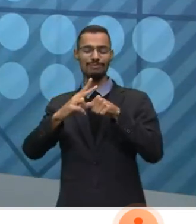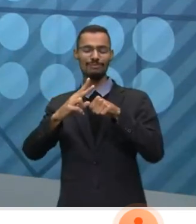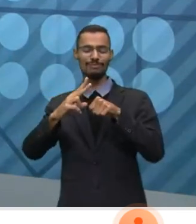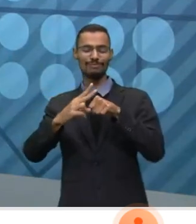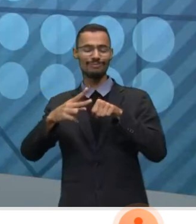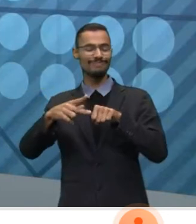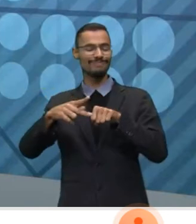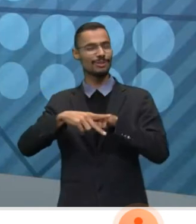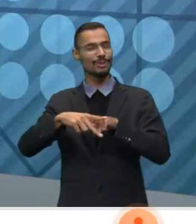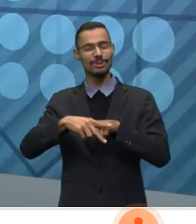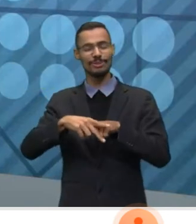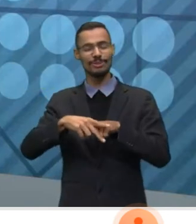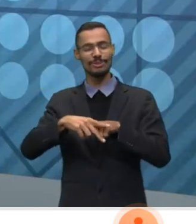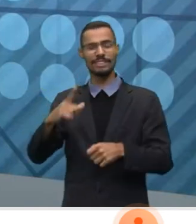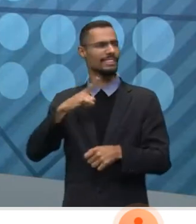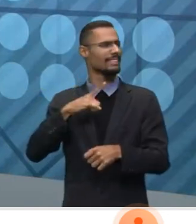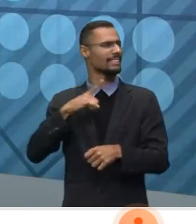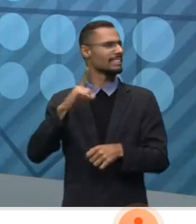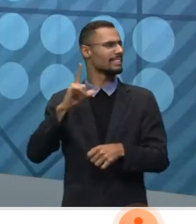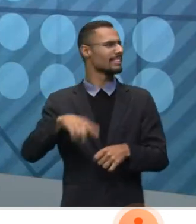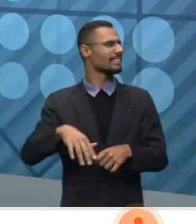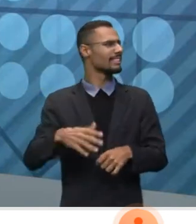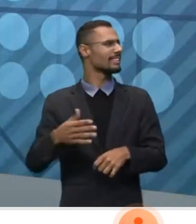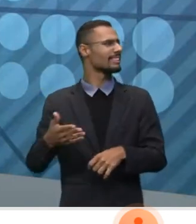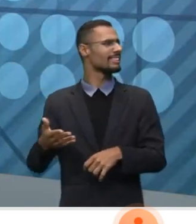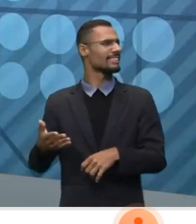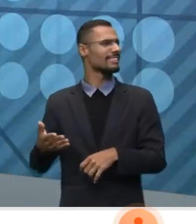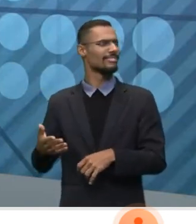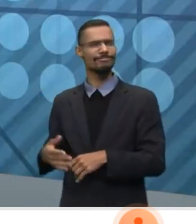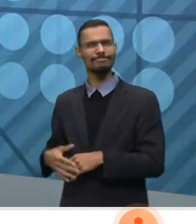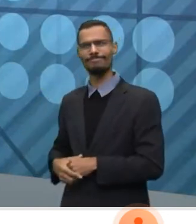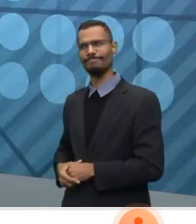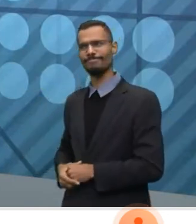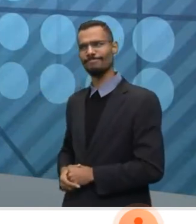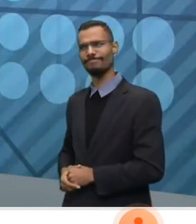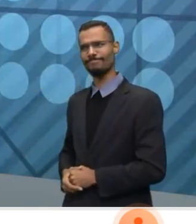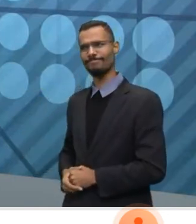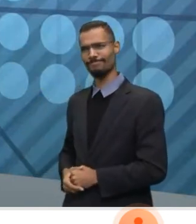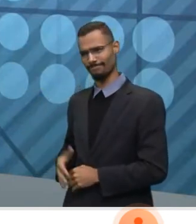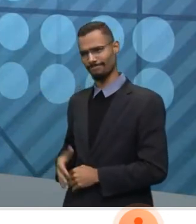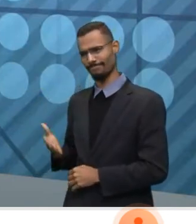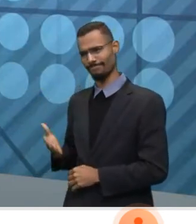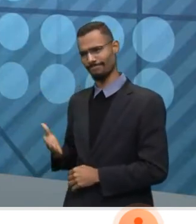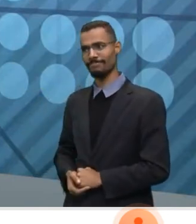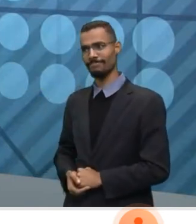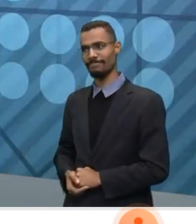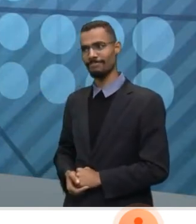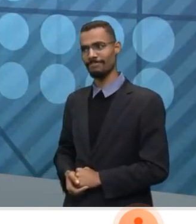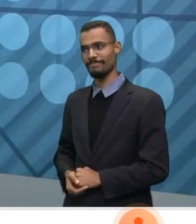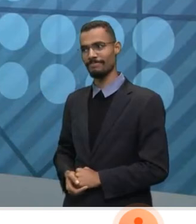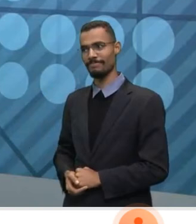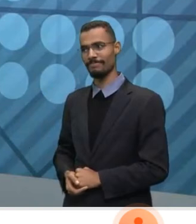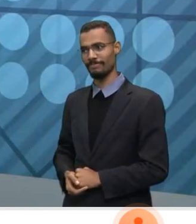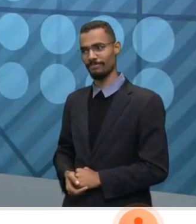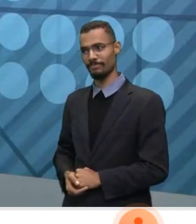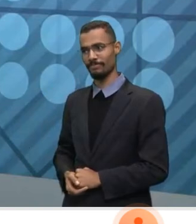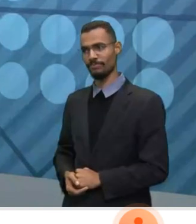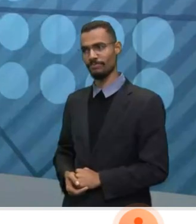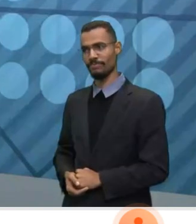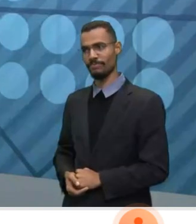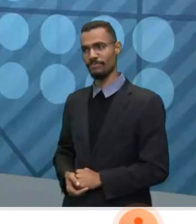do verbo. Então, telefonar. Então, eu telefono para você, né? Eu não fiz.